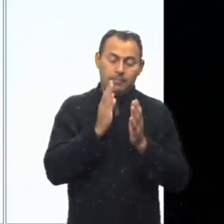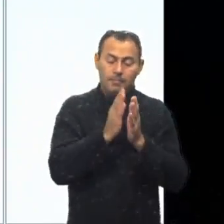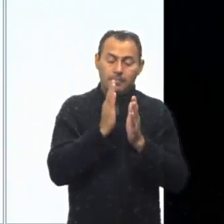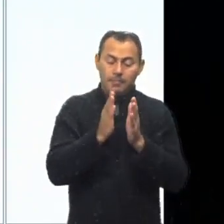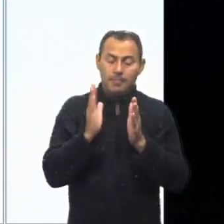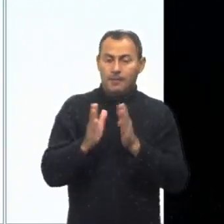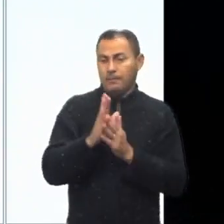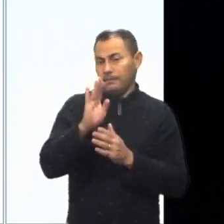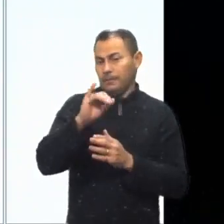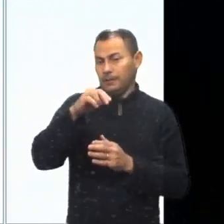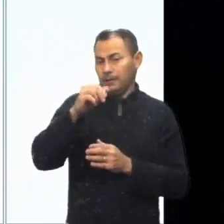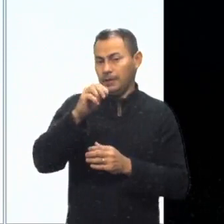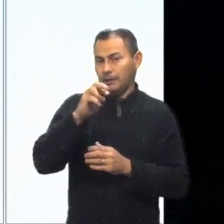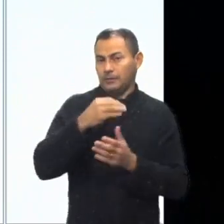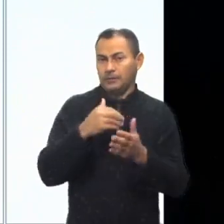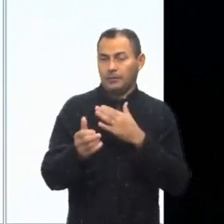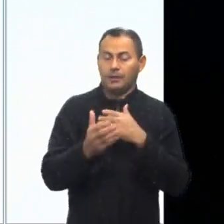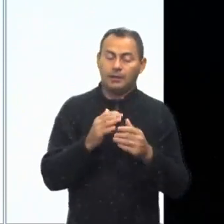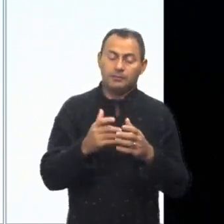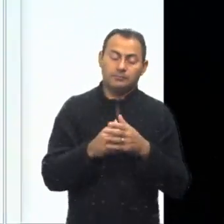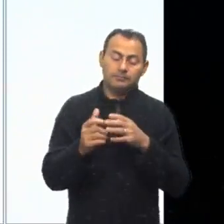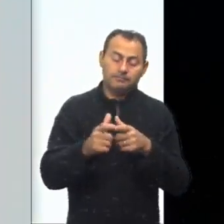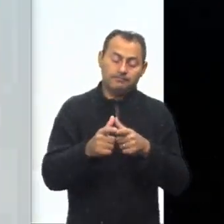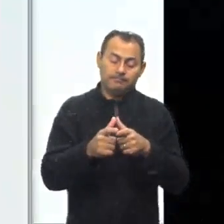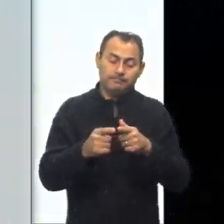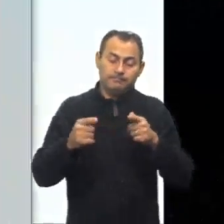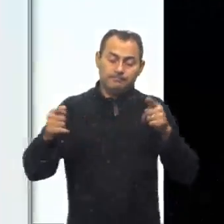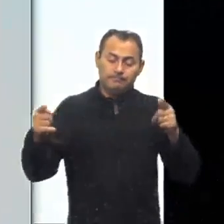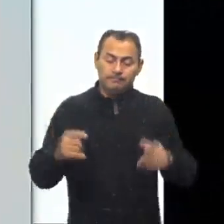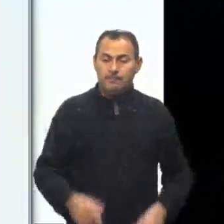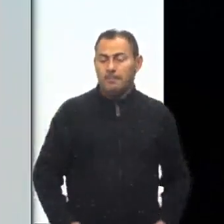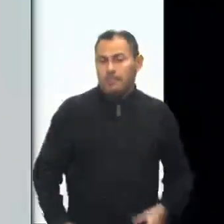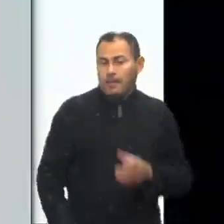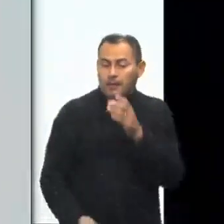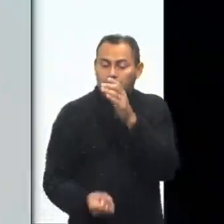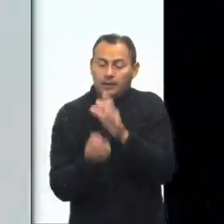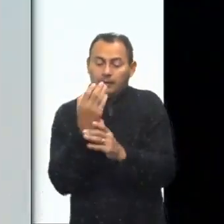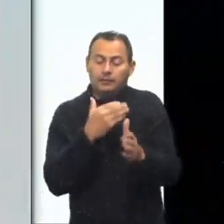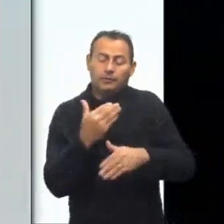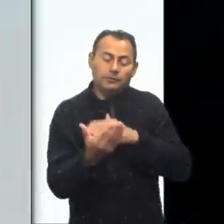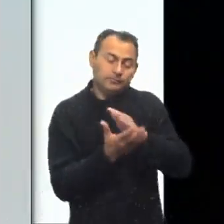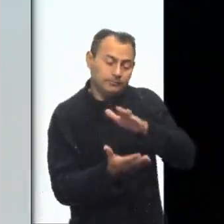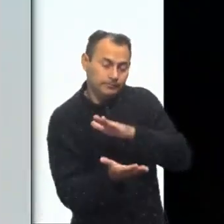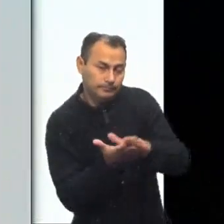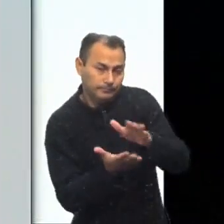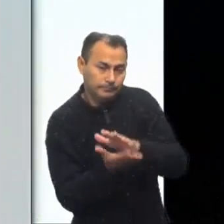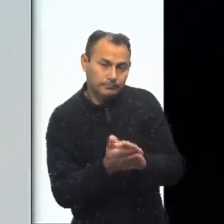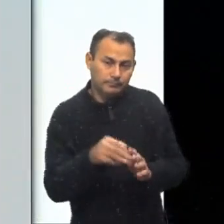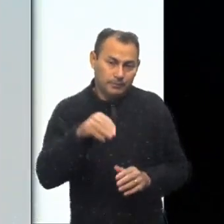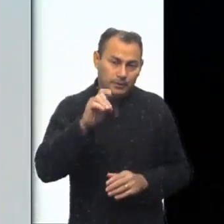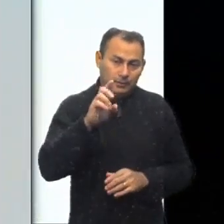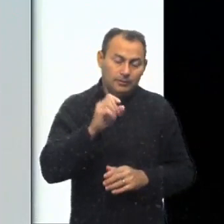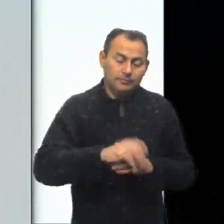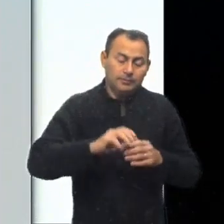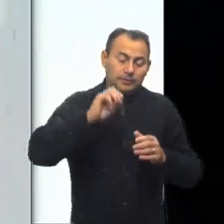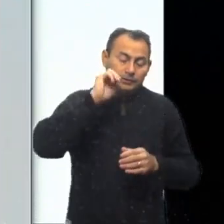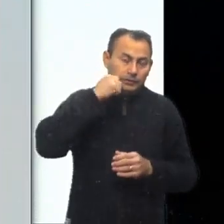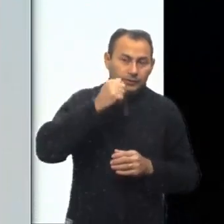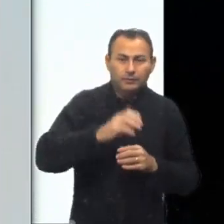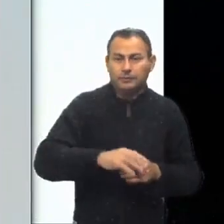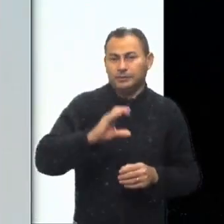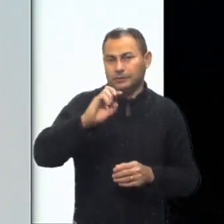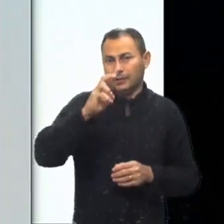sequência binária qualquer, de qualquer tamanho. E ele vai gerar todos os gráficos. Modulação por chaveamento de